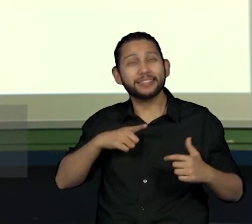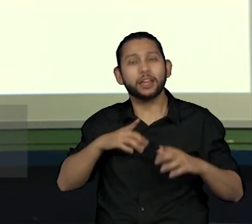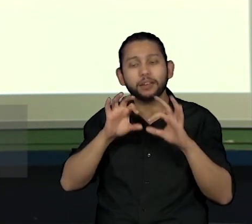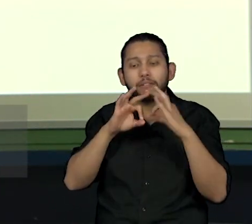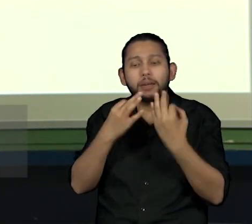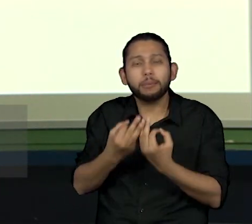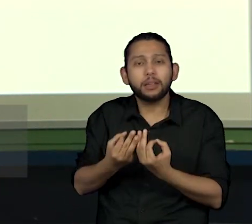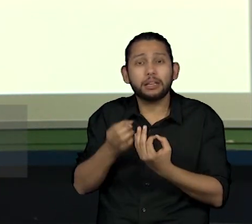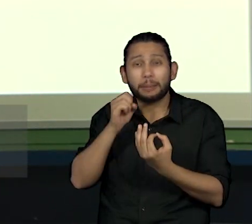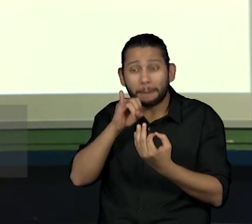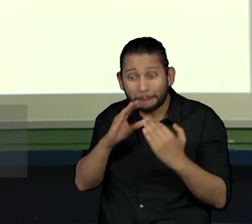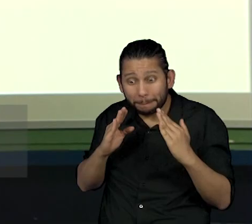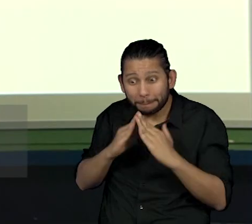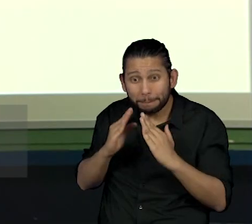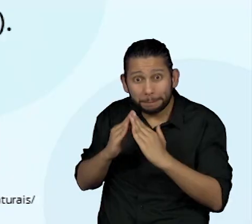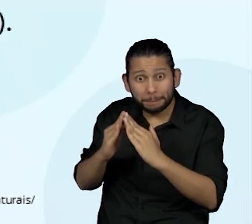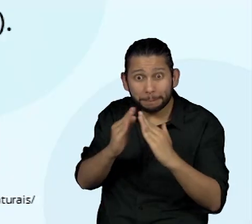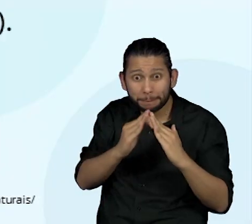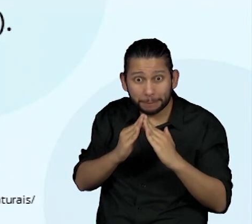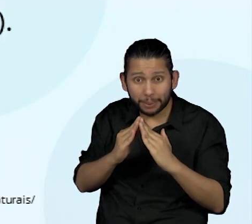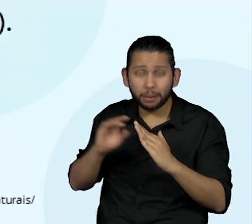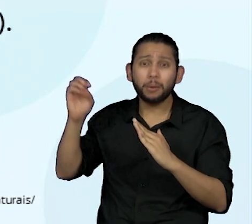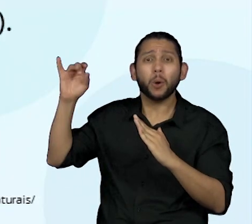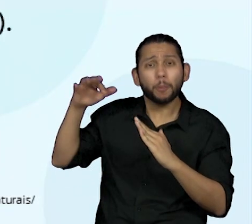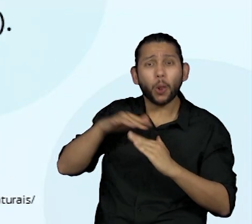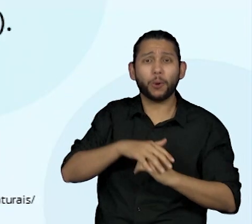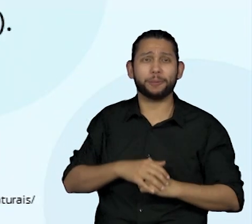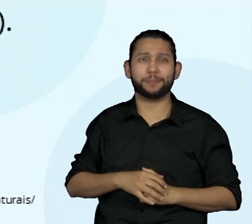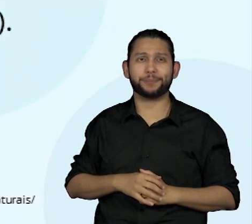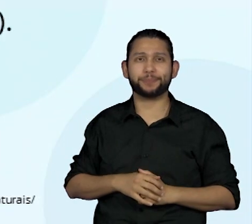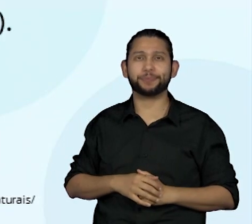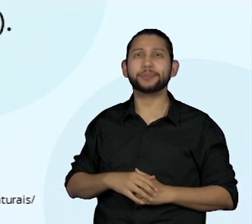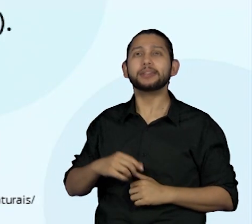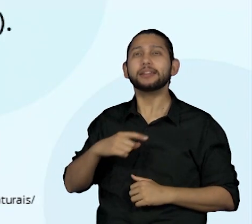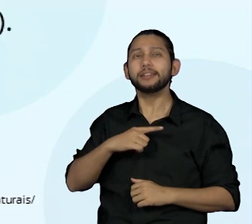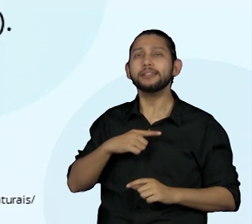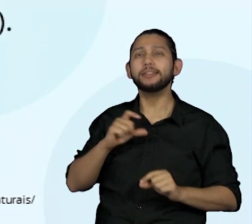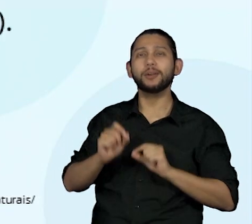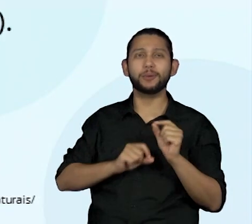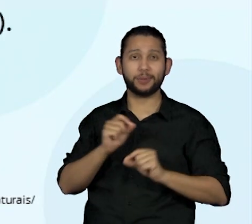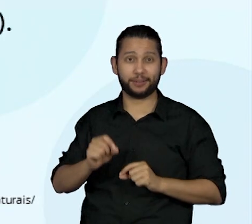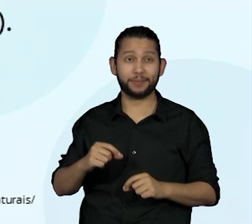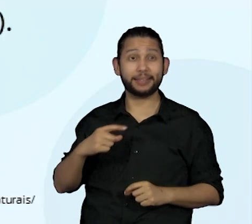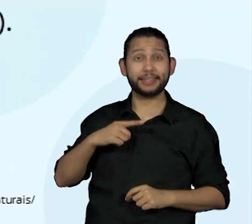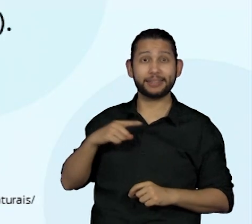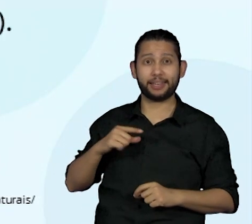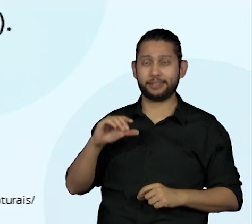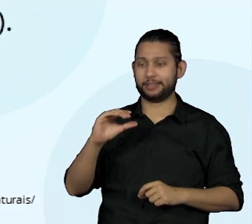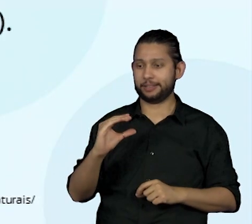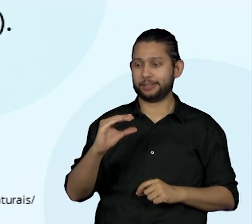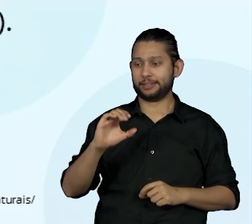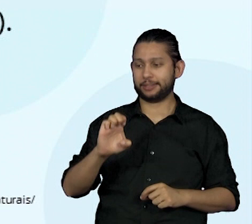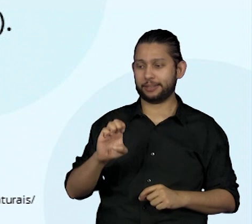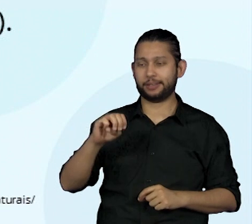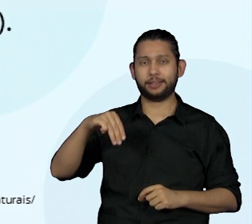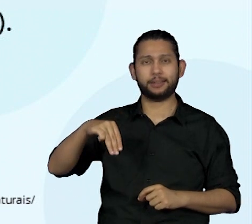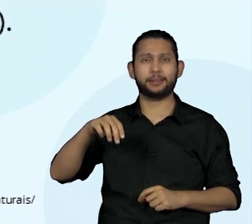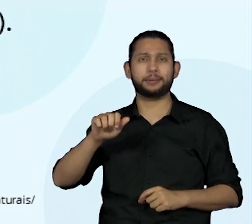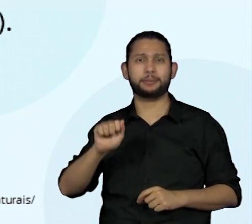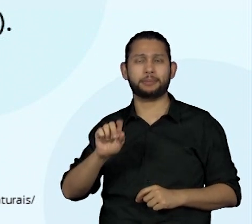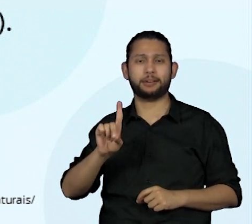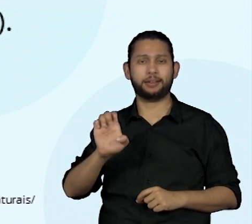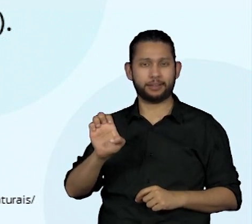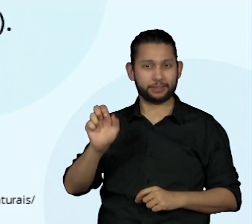quando moram próximas a essas áreas. E o CEMADEM, né, é o centro de pesquisa no Brasil que